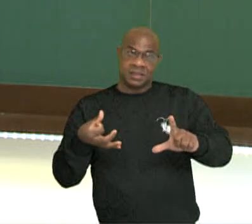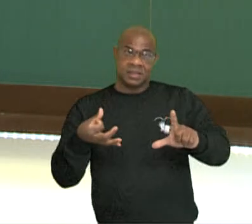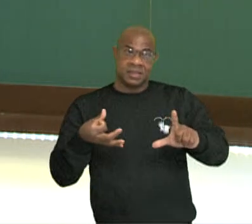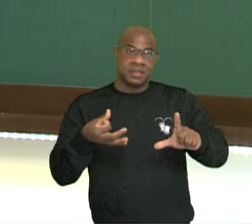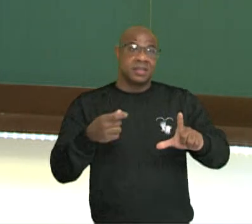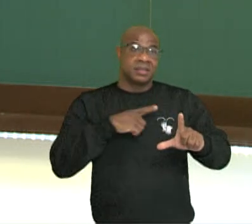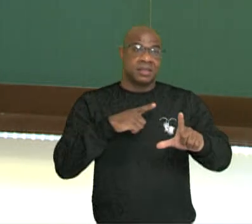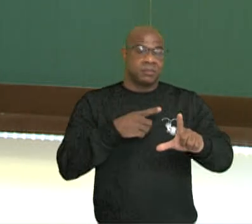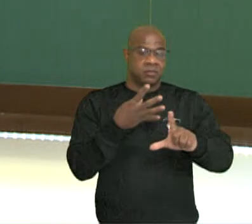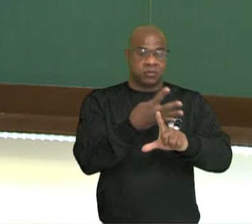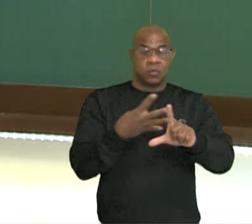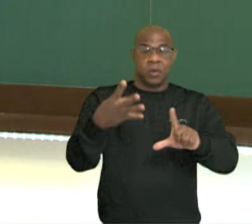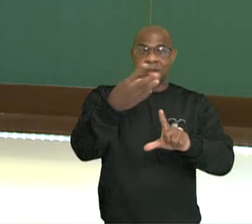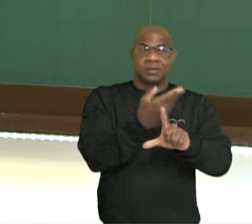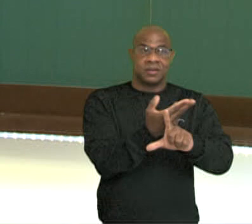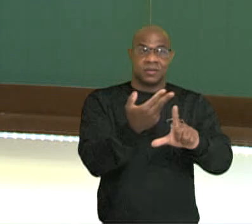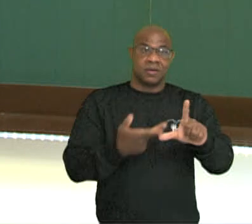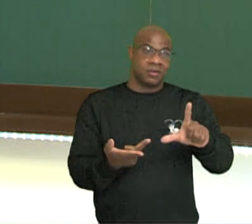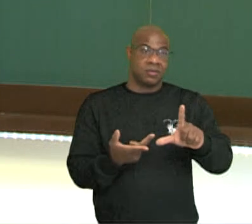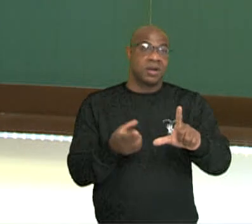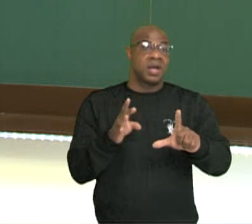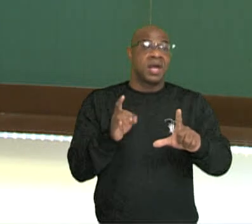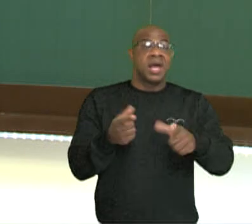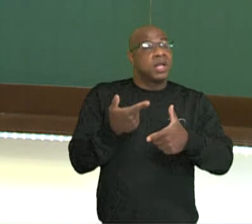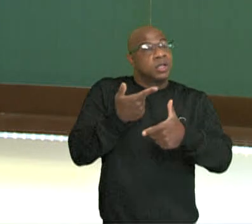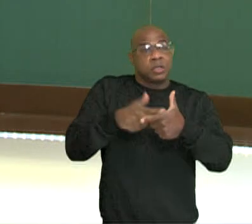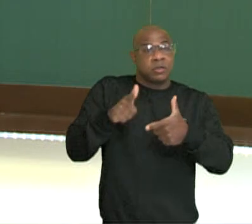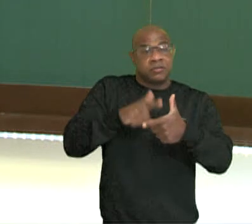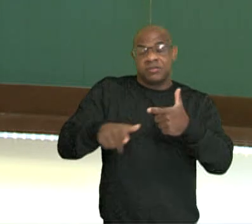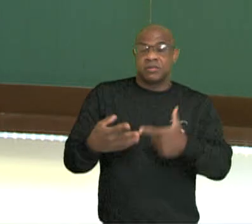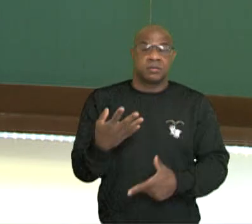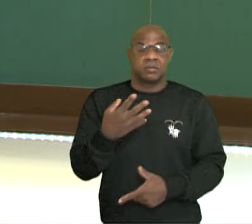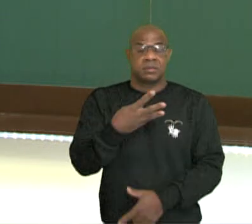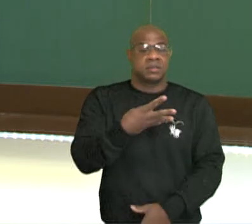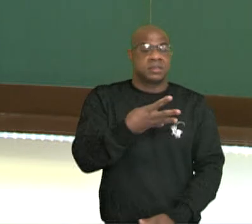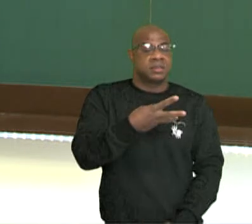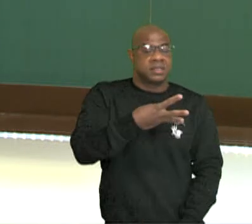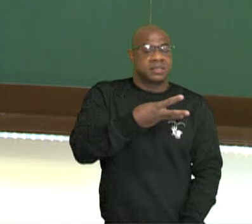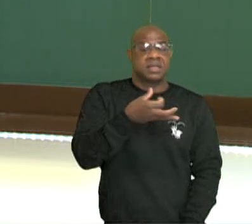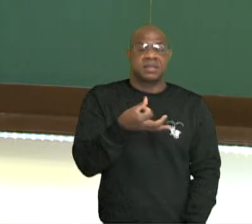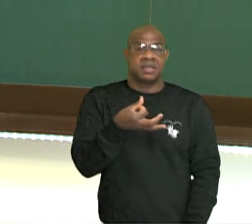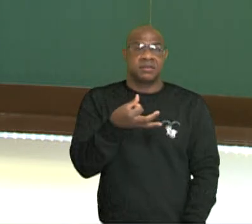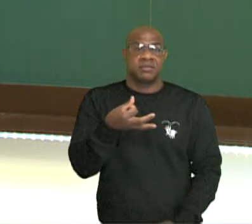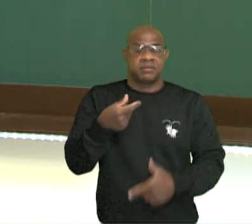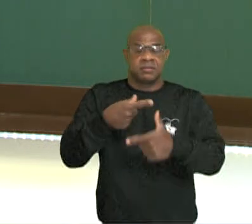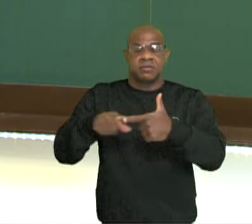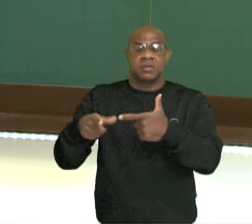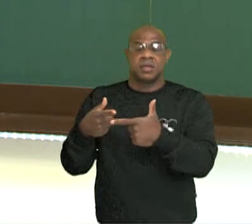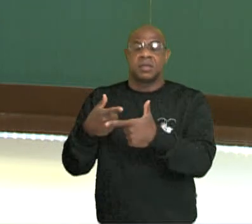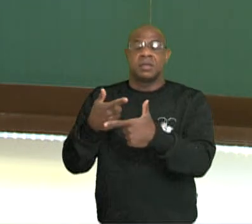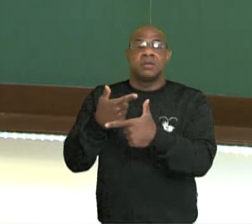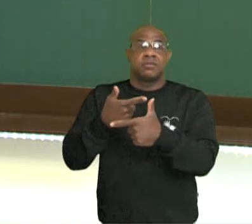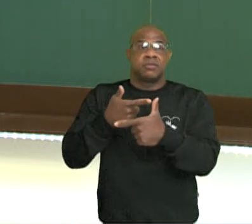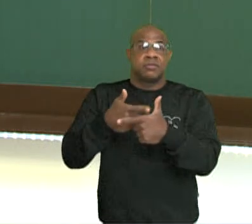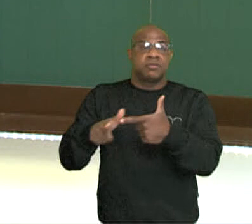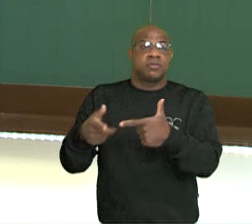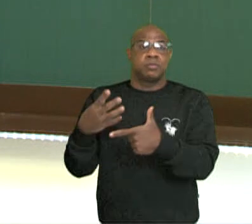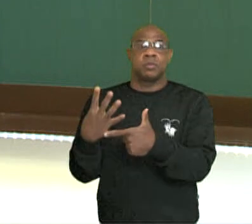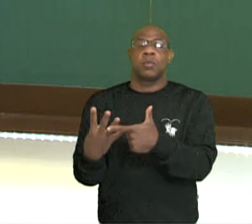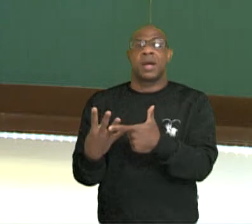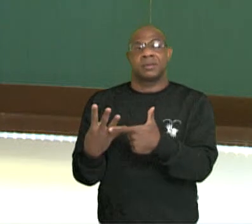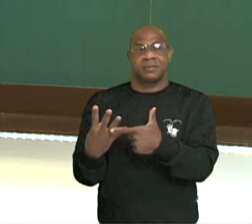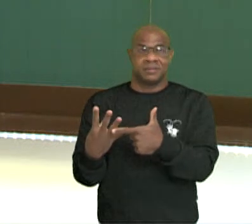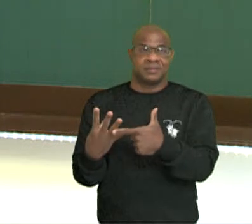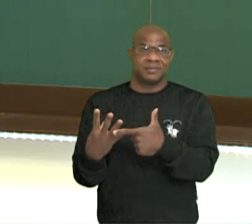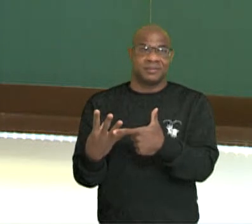lados iguais, então é só dividir o 36 por 4, né? Ou ir lá na tabuada do 4 e procurar onde que está o